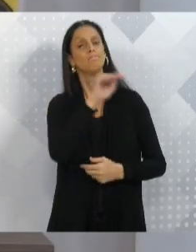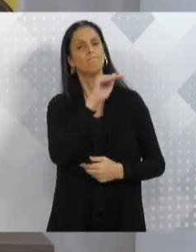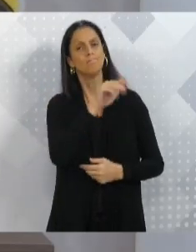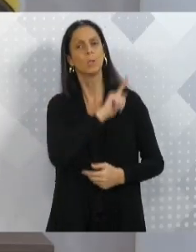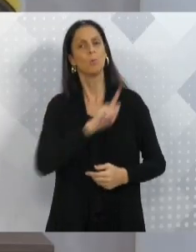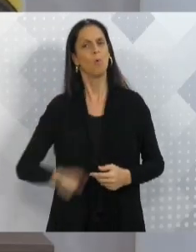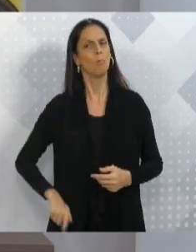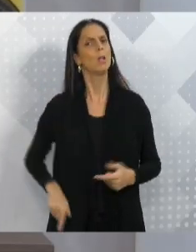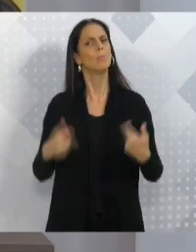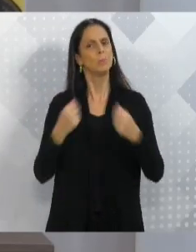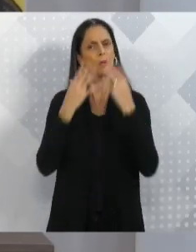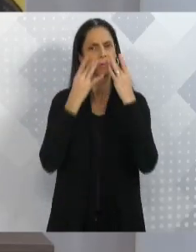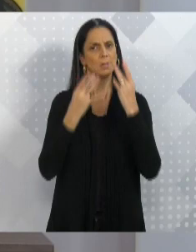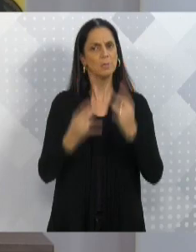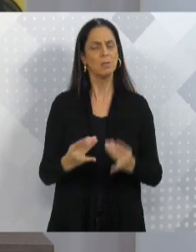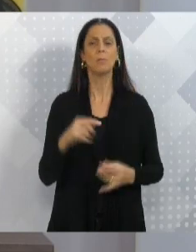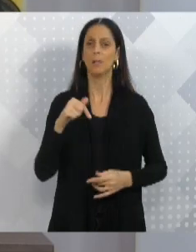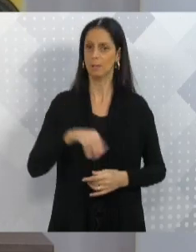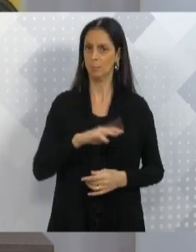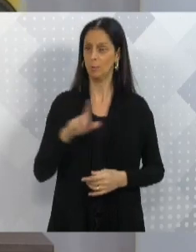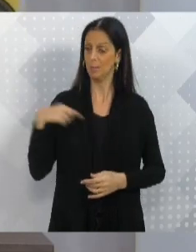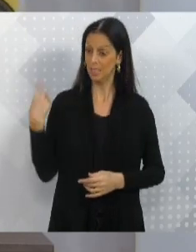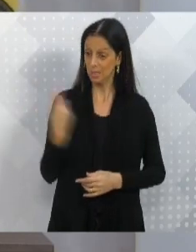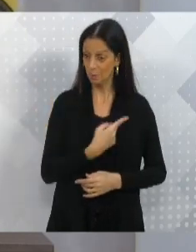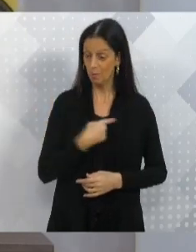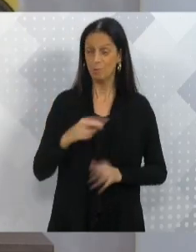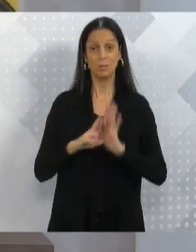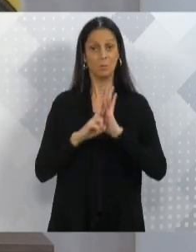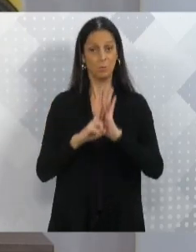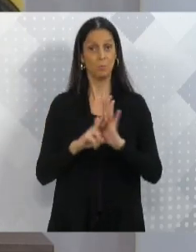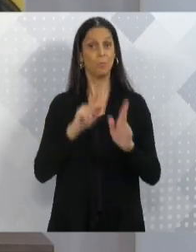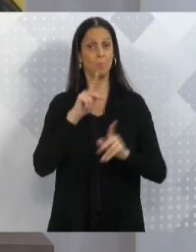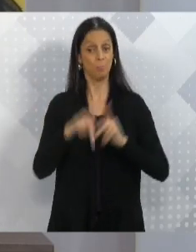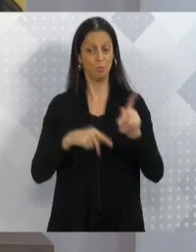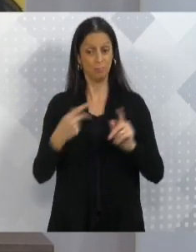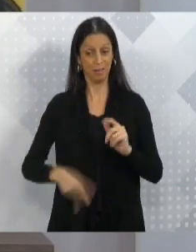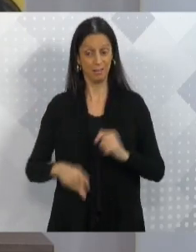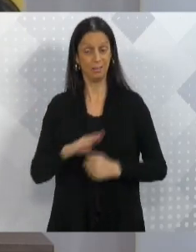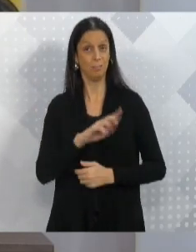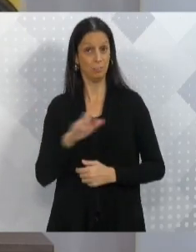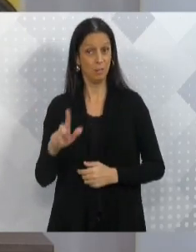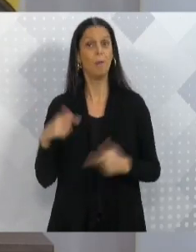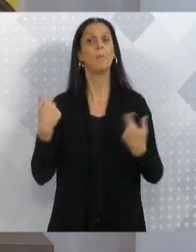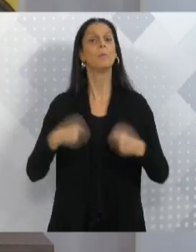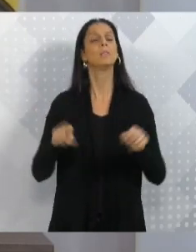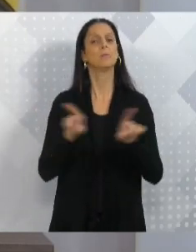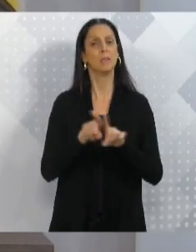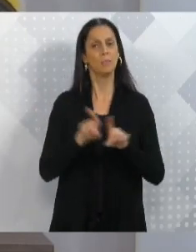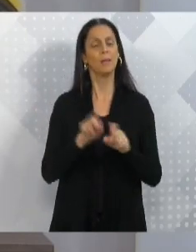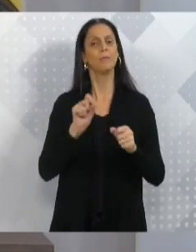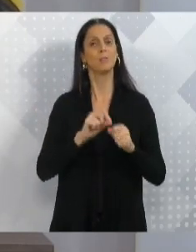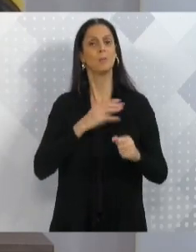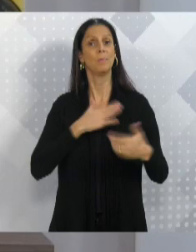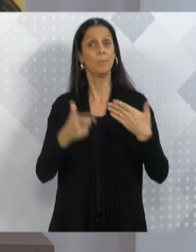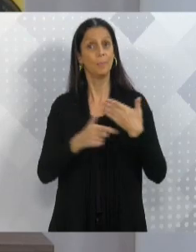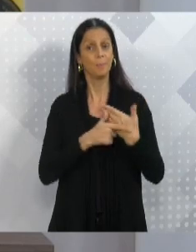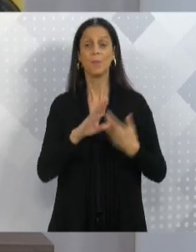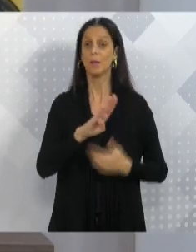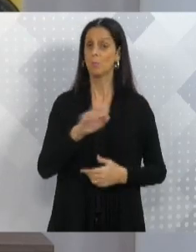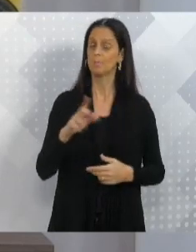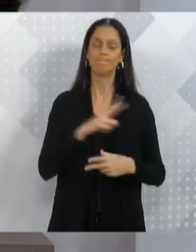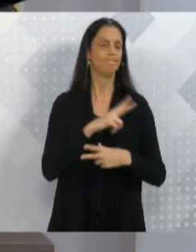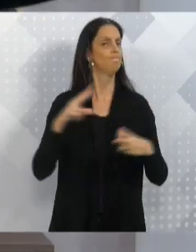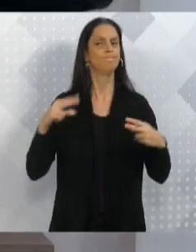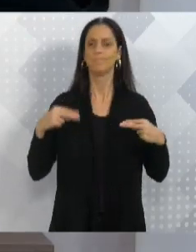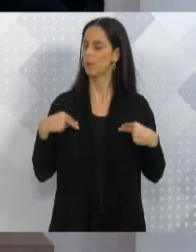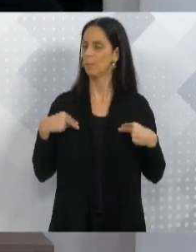se empenhem nesse sentido, e nós aqui também, nesta casa, que representa o povo da nossa cidade, vamos fazer o nosso papel. Blumenau realmente não merece